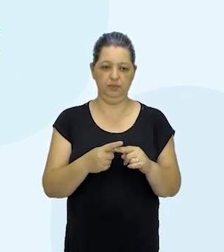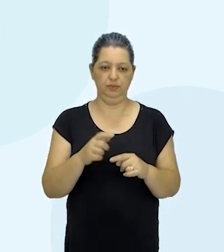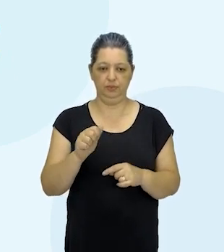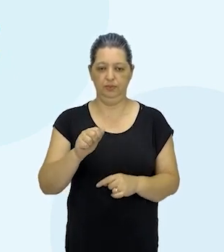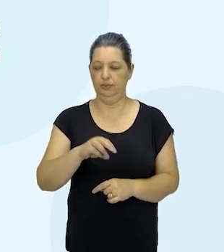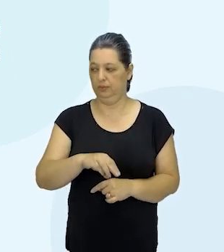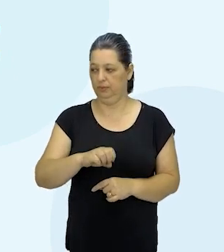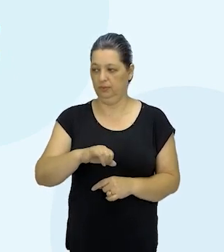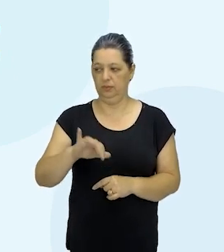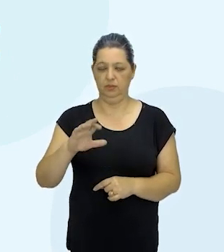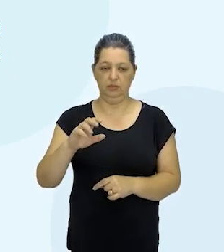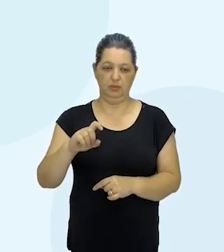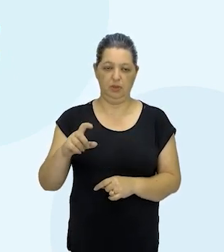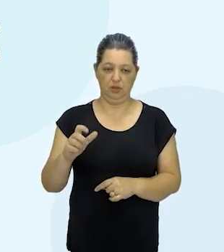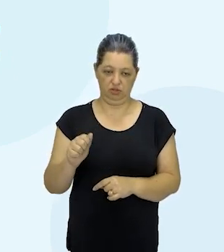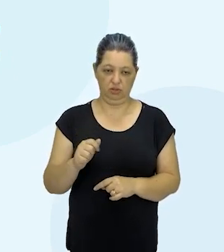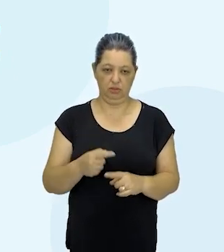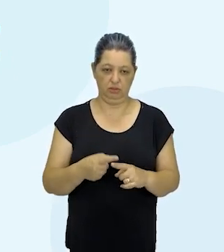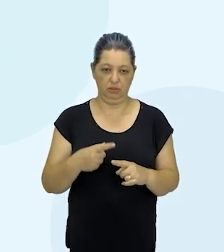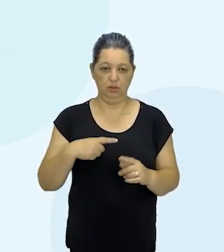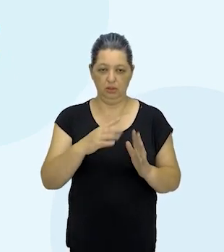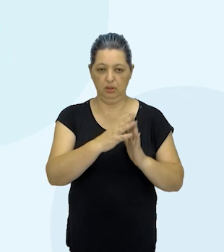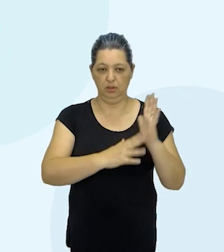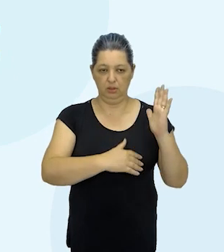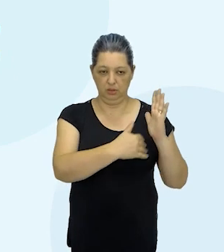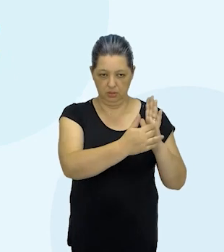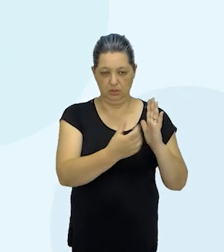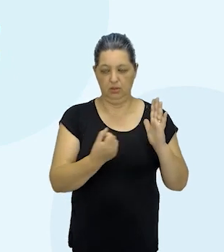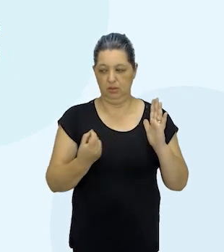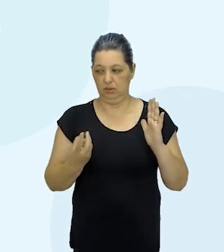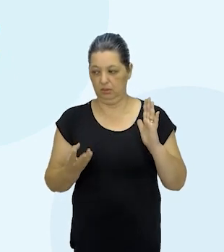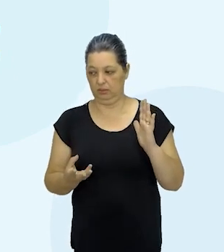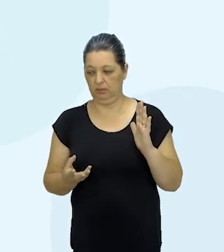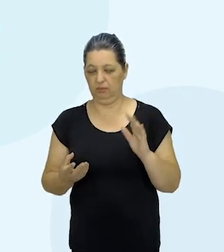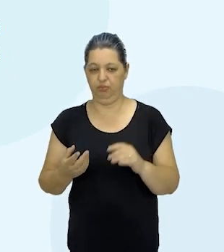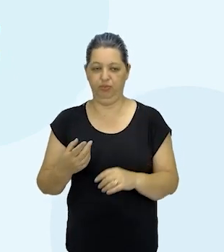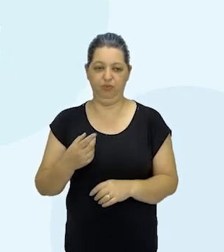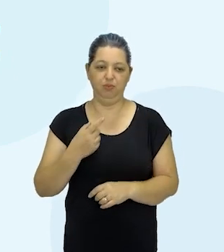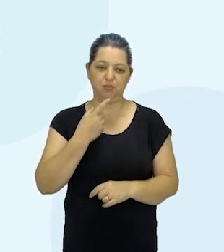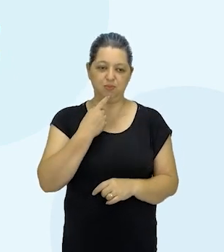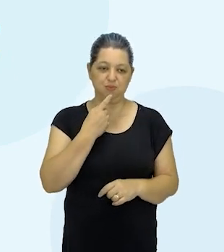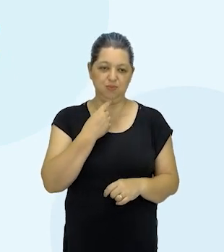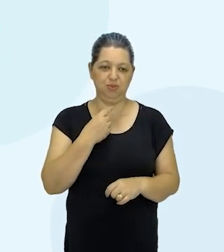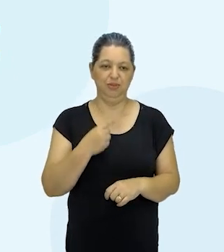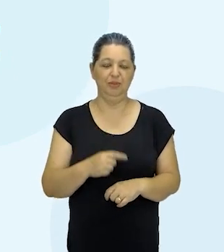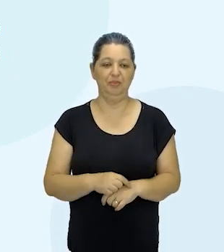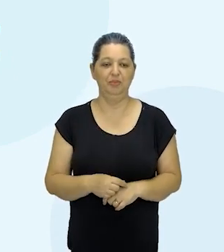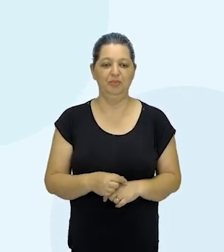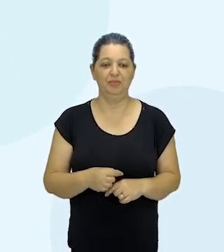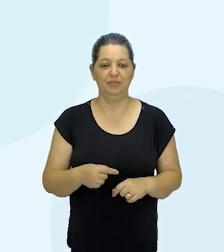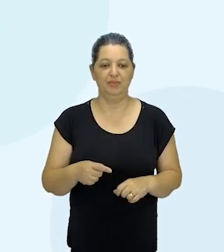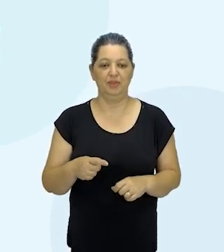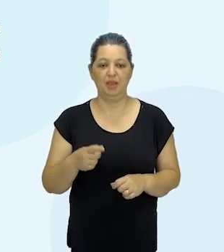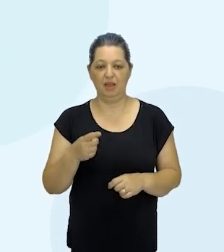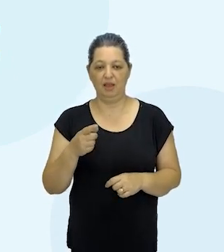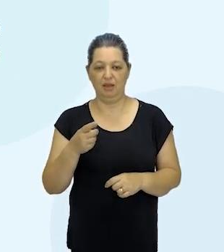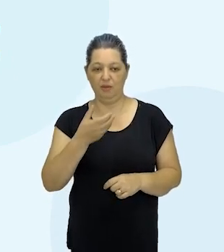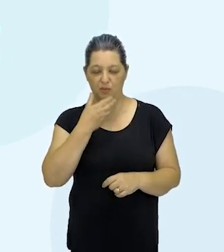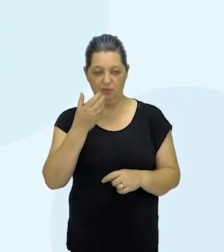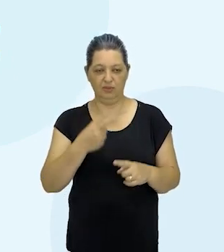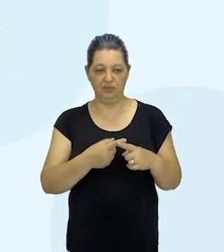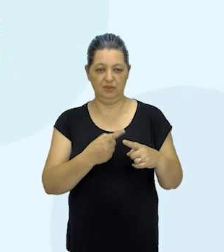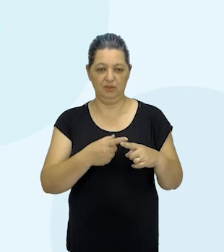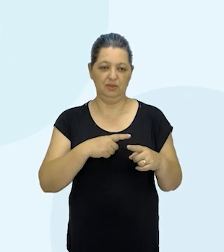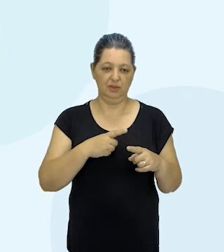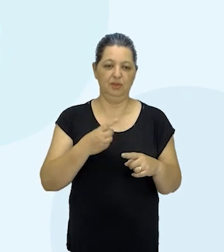essa quantidade. Então, a gente tem uma tabela, quantidade de quilo, 1, 2, 3, 4 quilos, preço. Olha, 1 quilo saiu R$